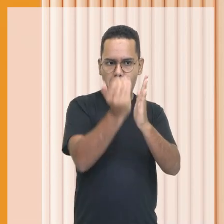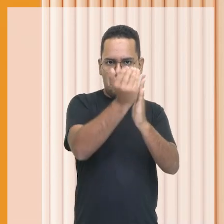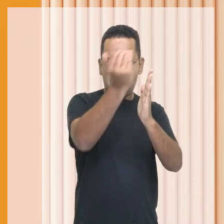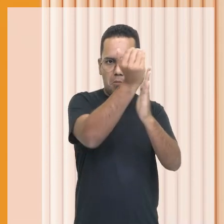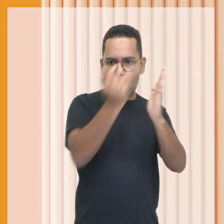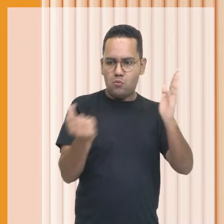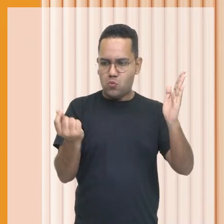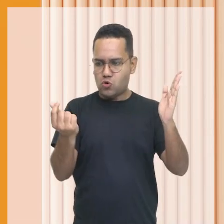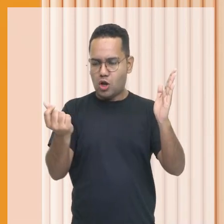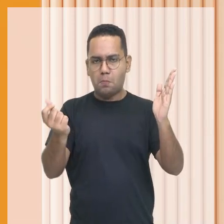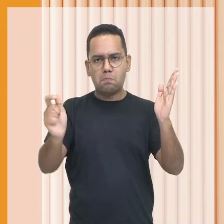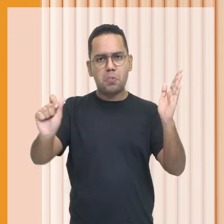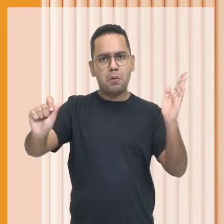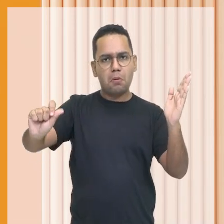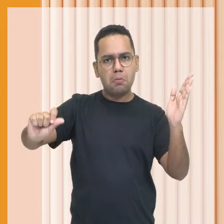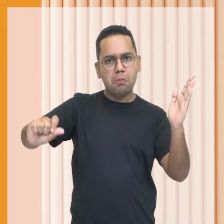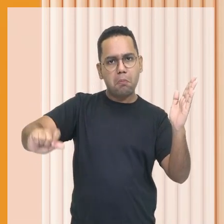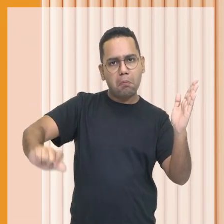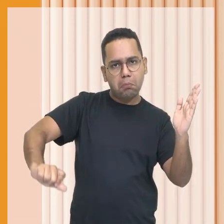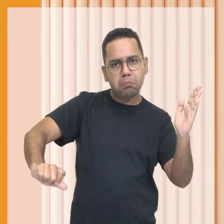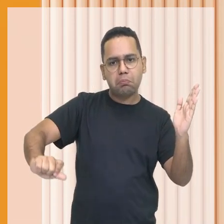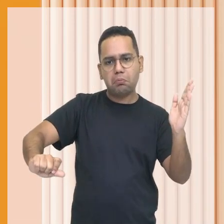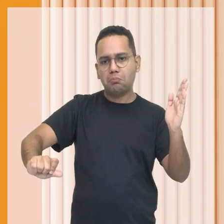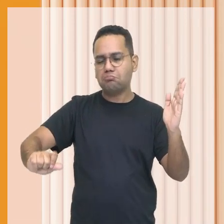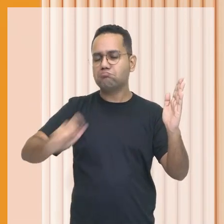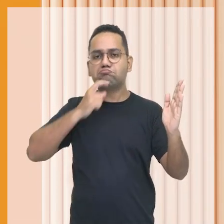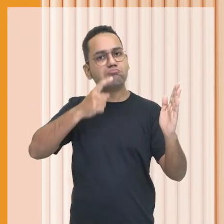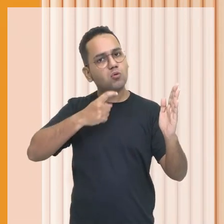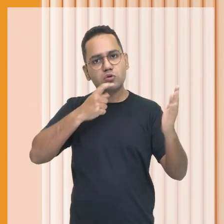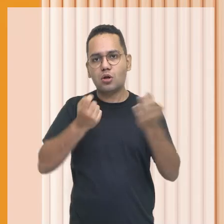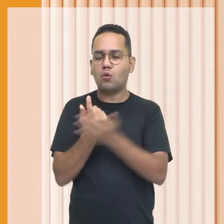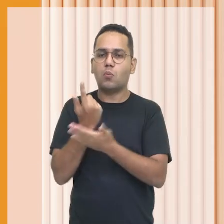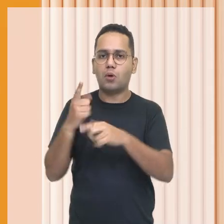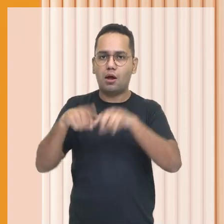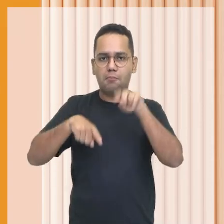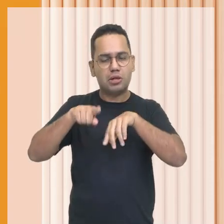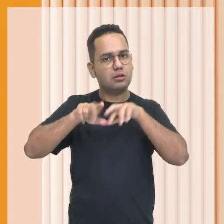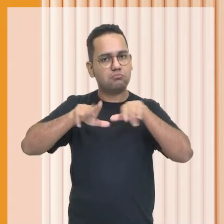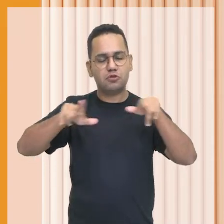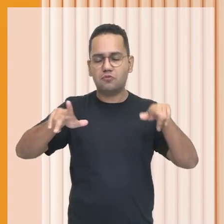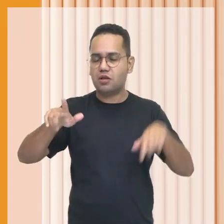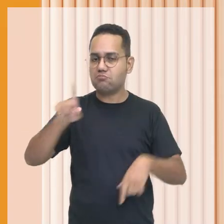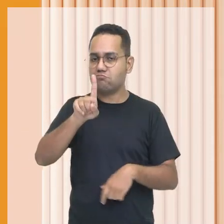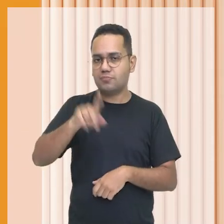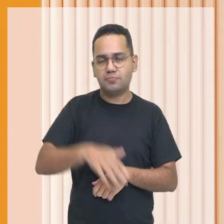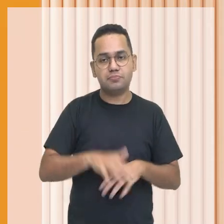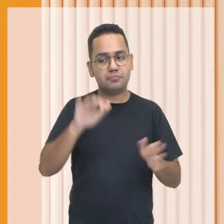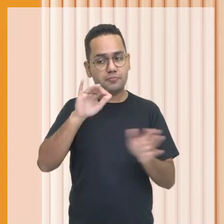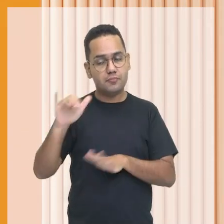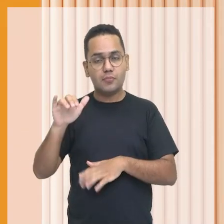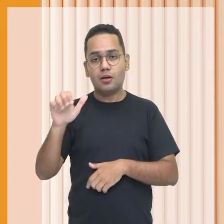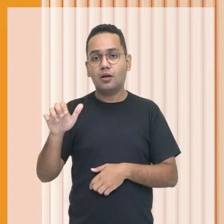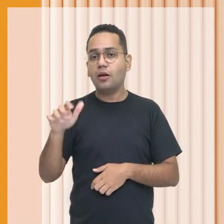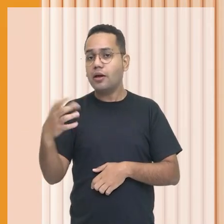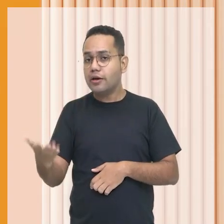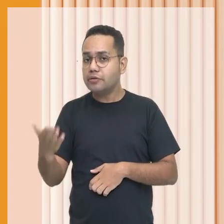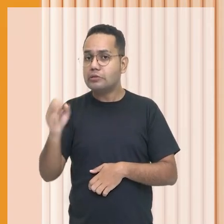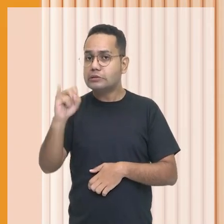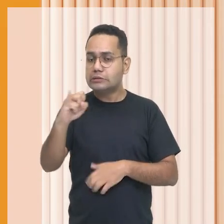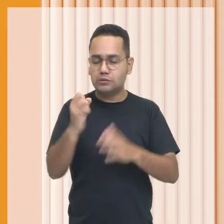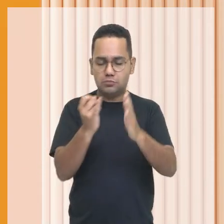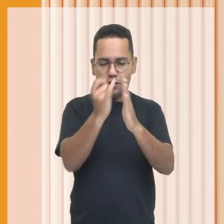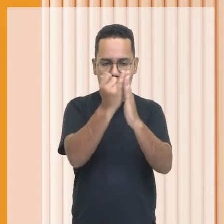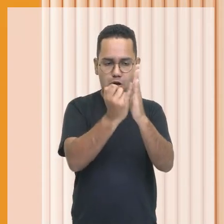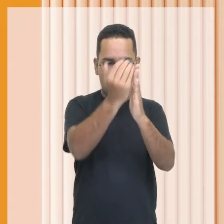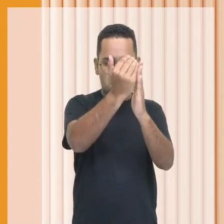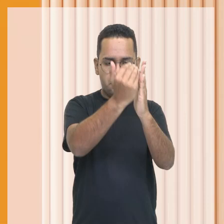valor real, então quer dizer que as pessoas não tinham poder de compra e viviam em péssimas condições. Mas se a economia se equilibra, a inflação é baixa,